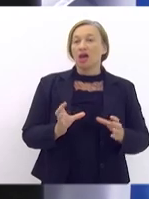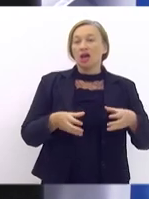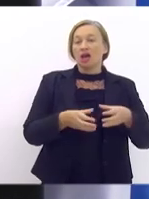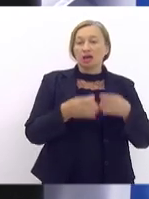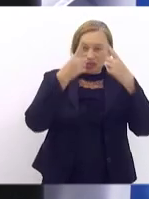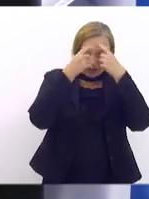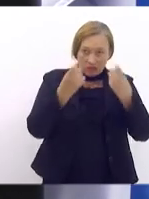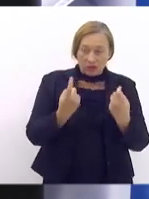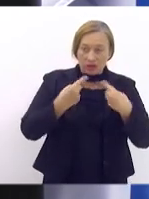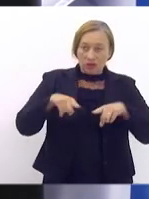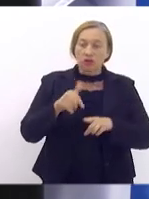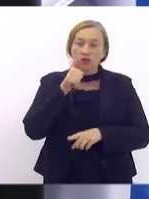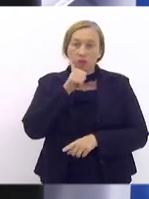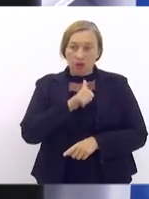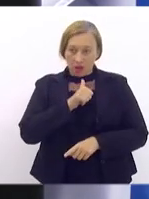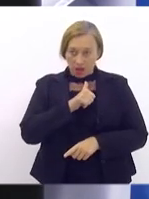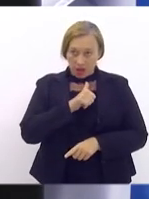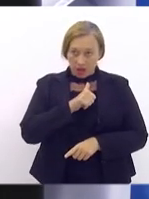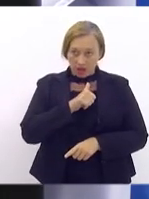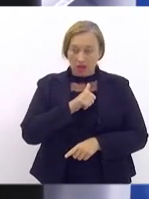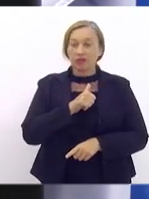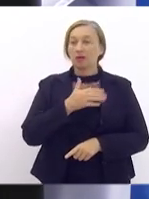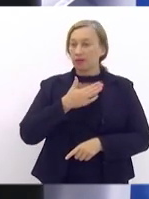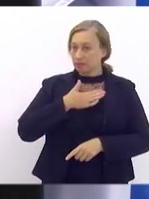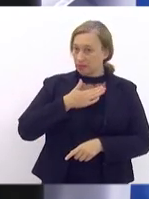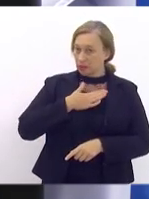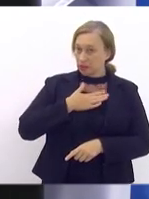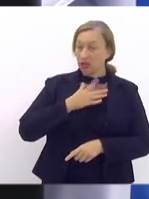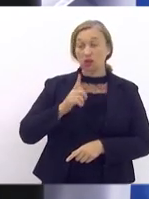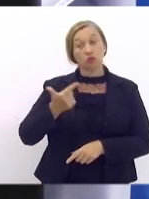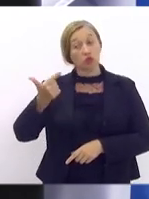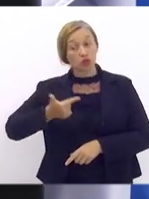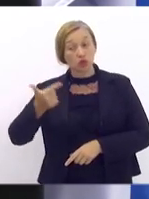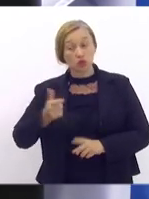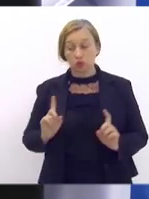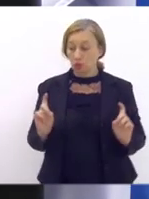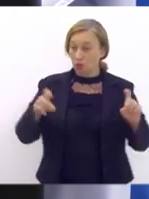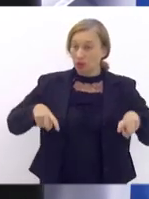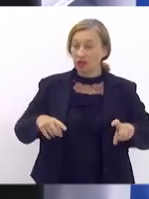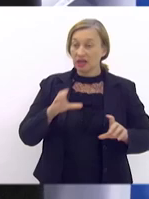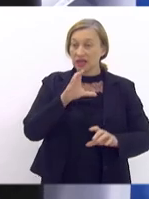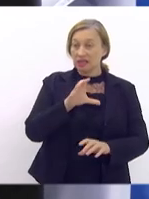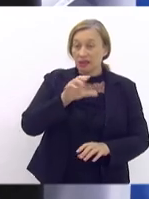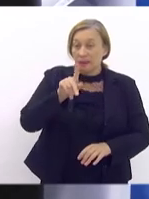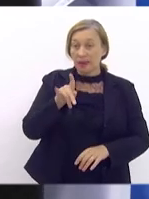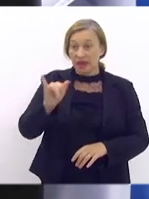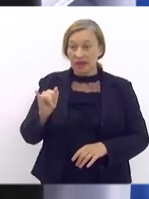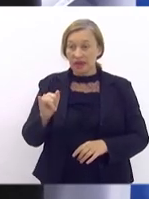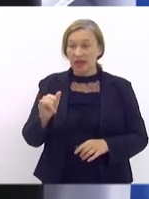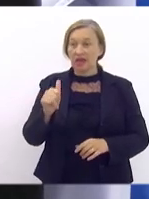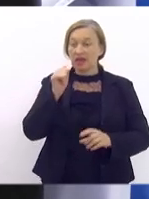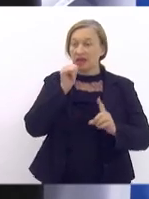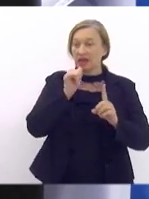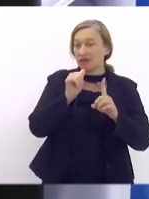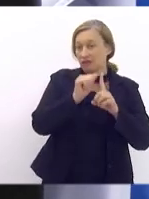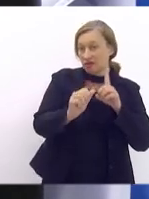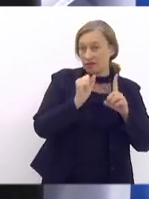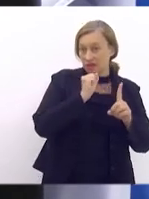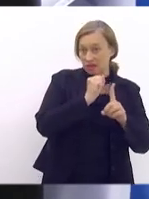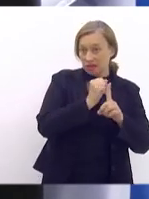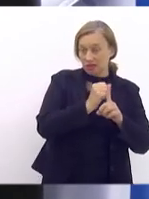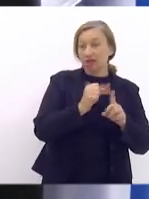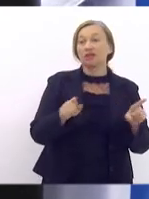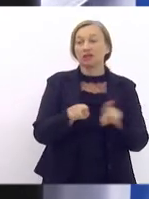contra a mulher, que foi uma proposição minha. No segundo mandato, a CPI do feminicídio e também a CPI